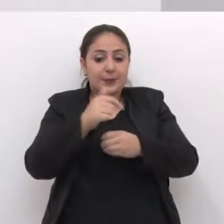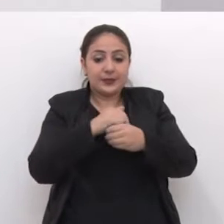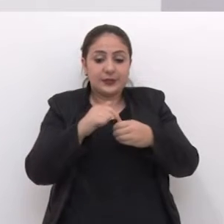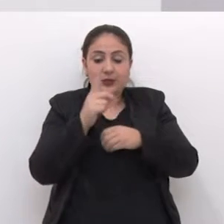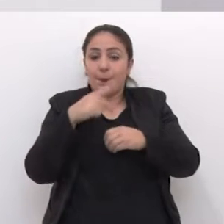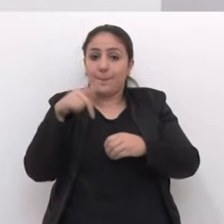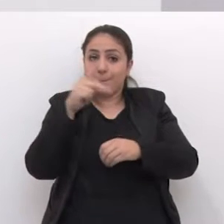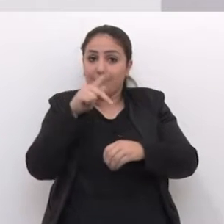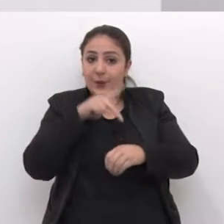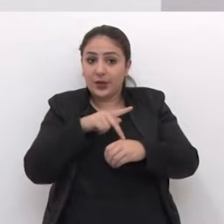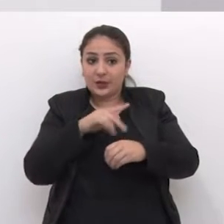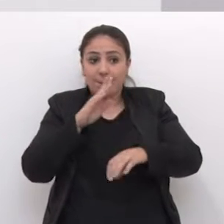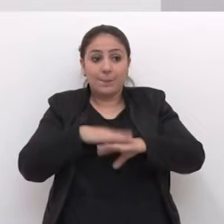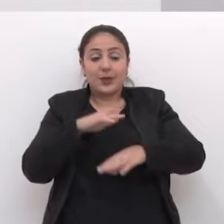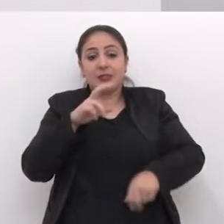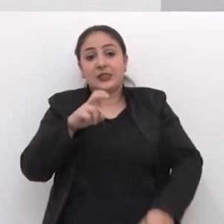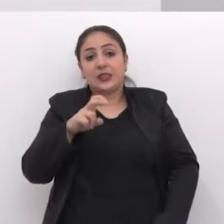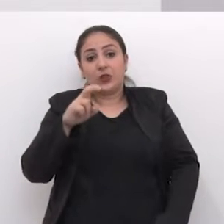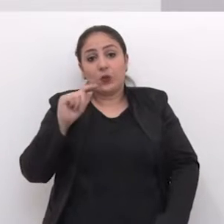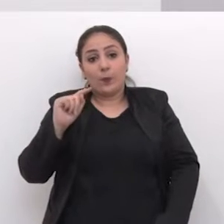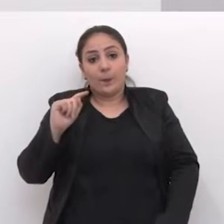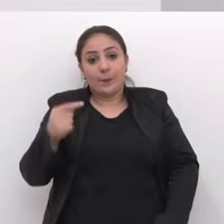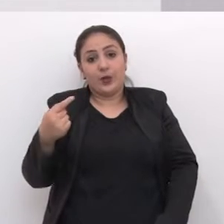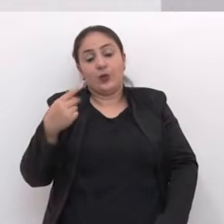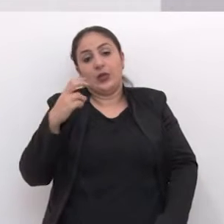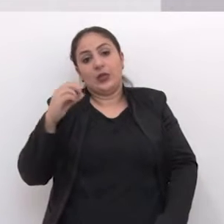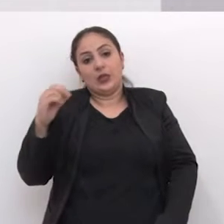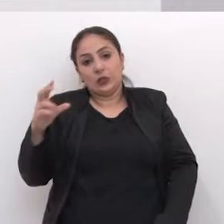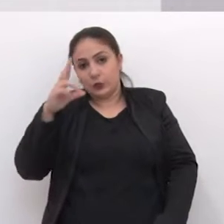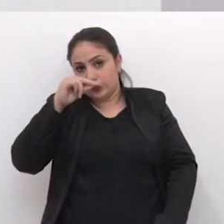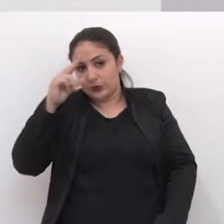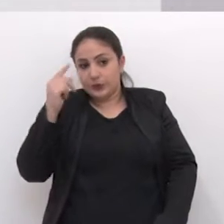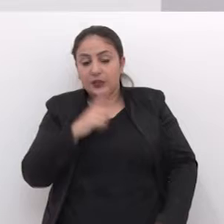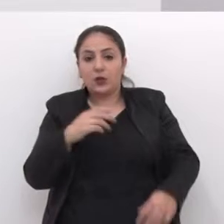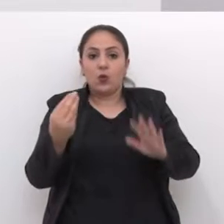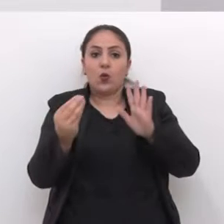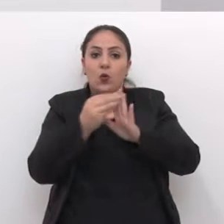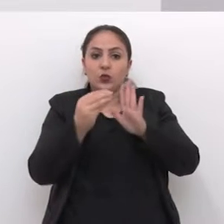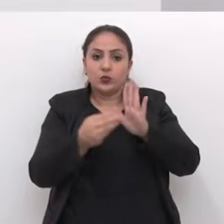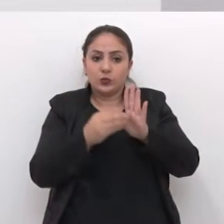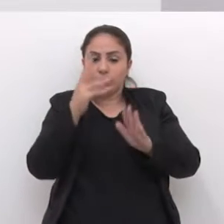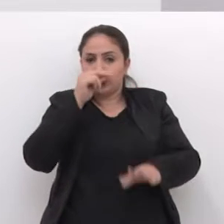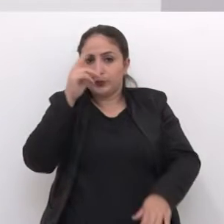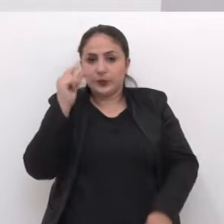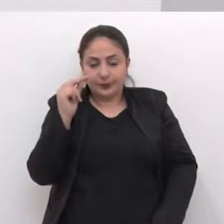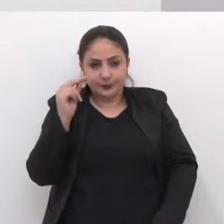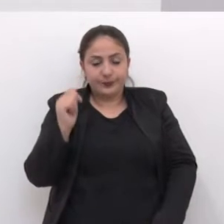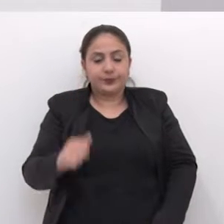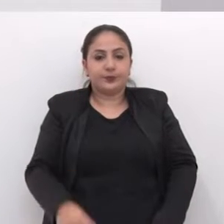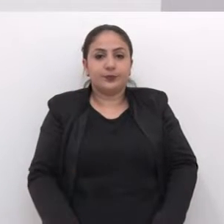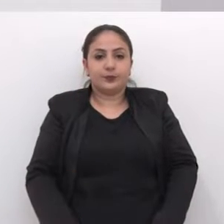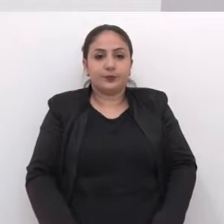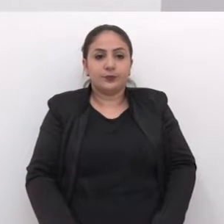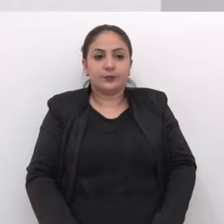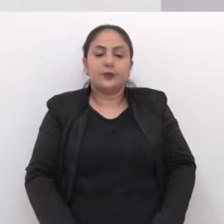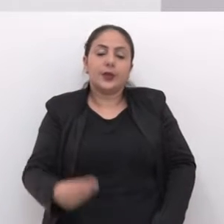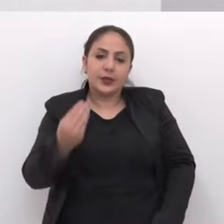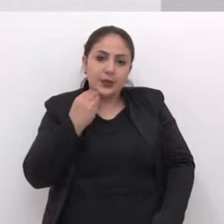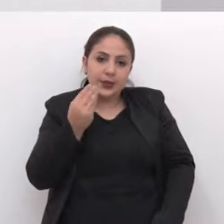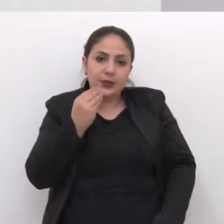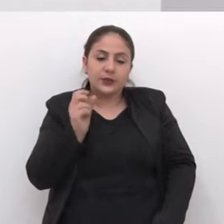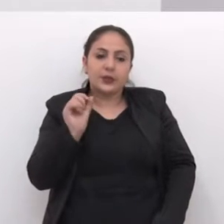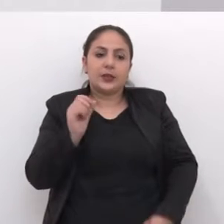somos a primeira cidade do país, temos mais de 5.500 municípios que têm o seu Código Municipal de Defesa do